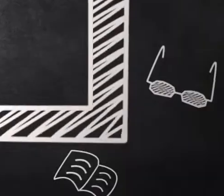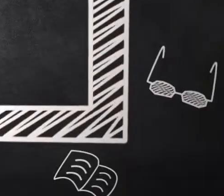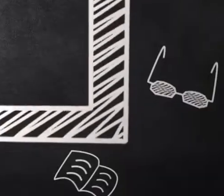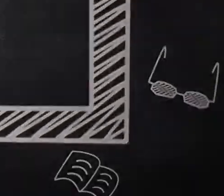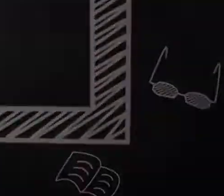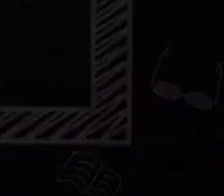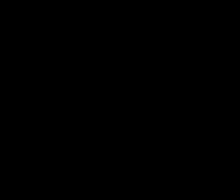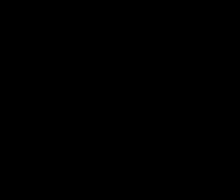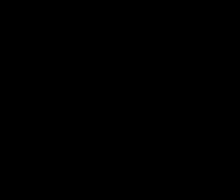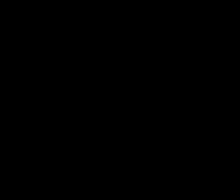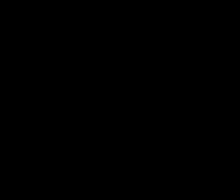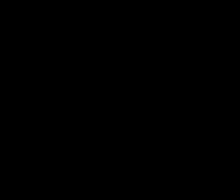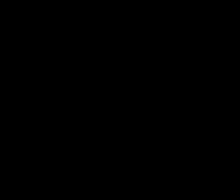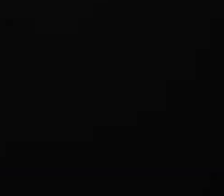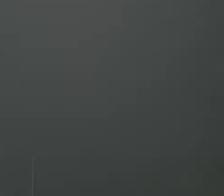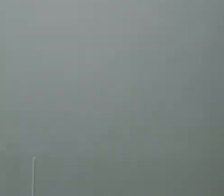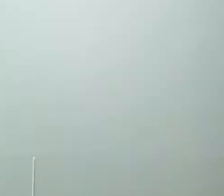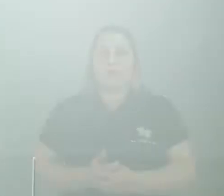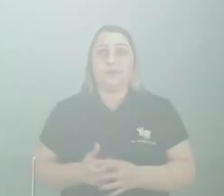aí